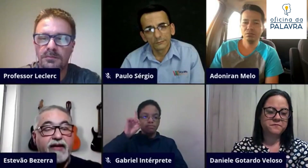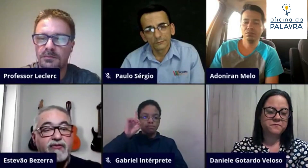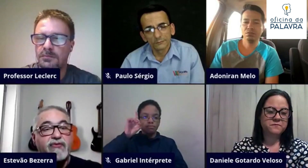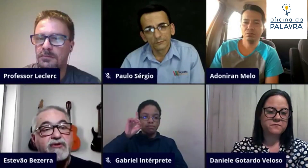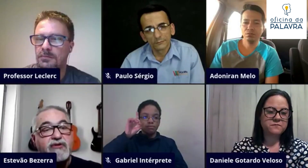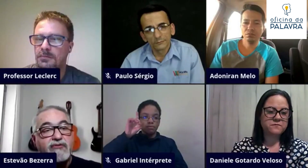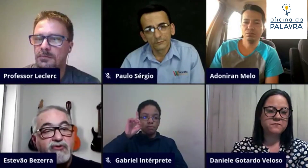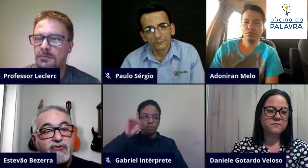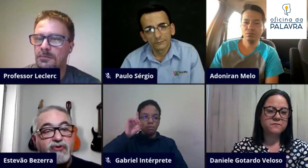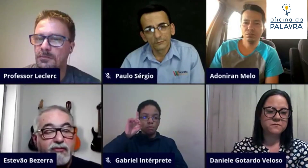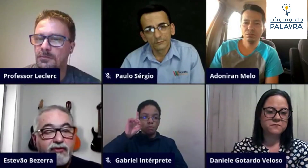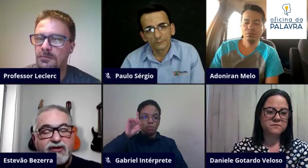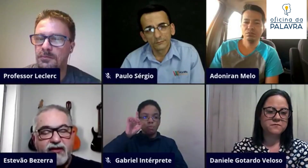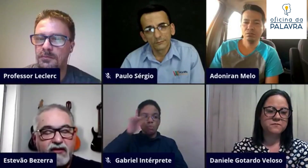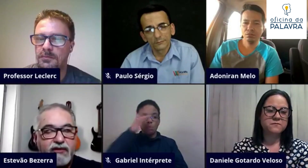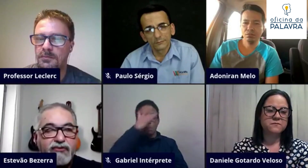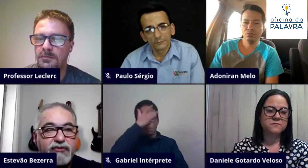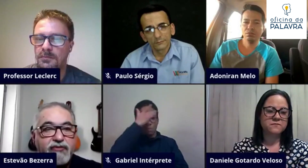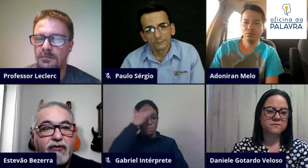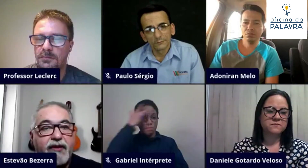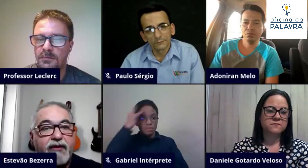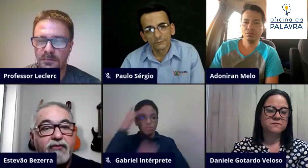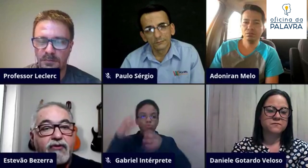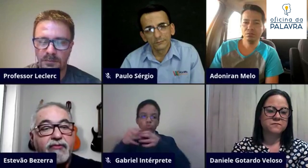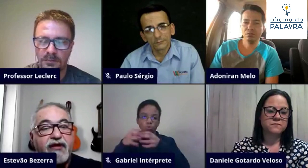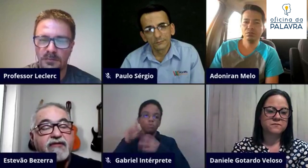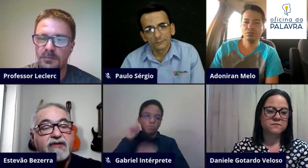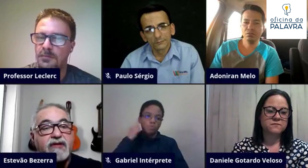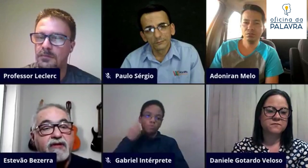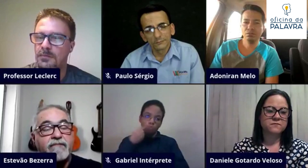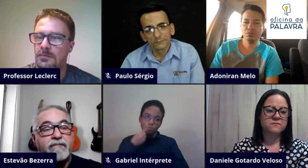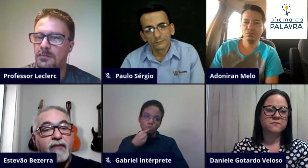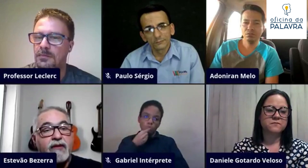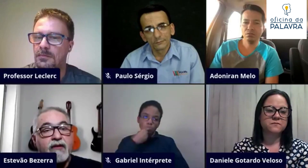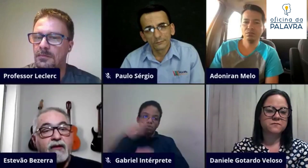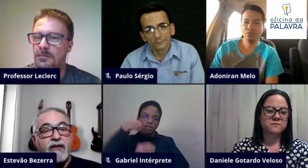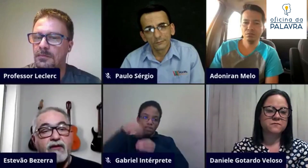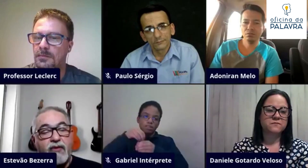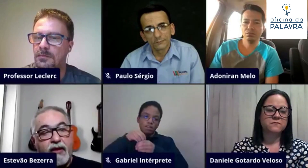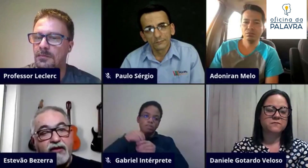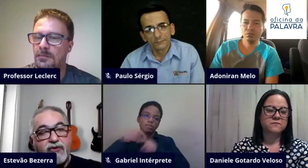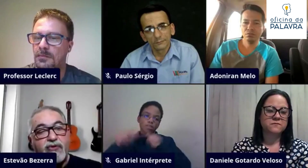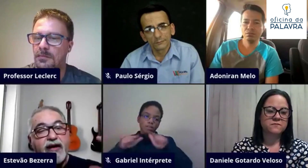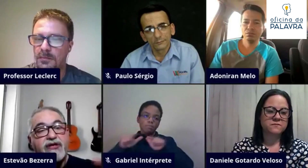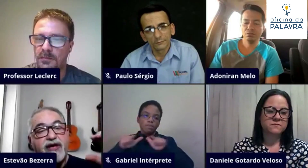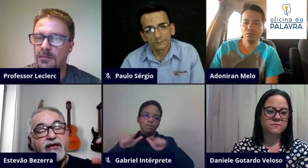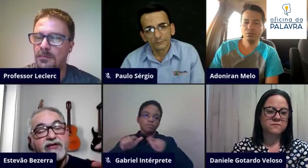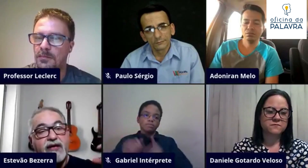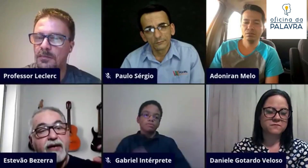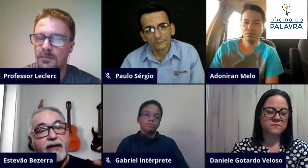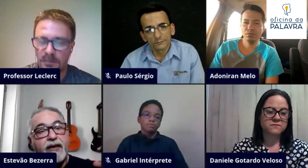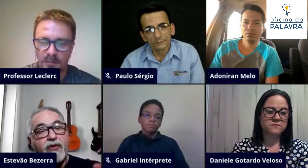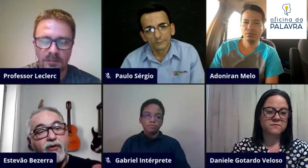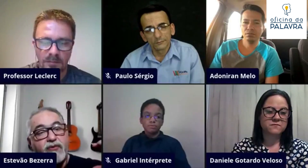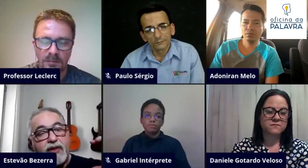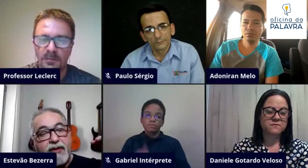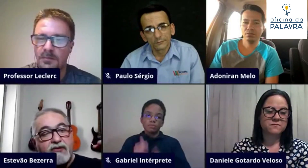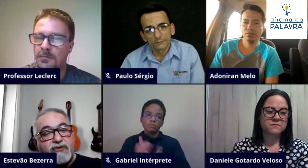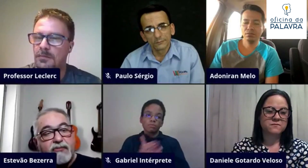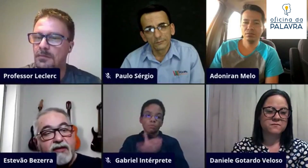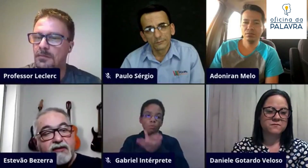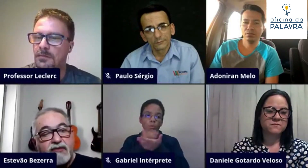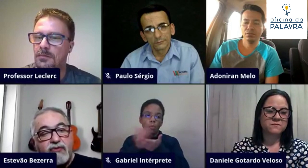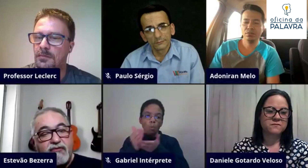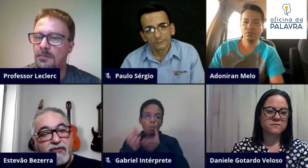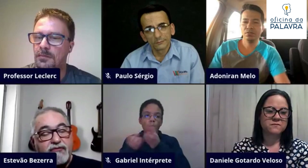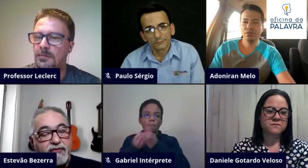quem trabalha tudo isso são surdos, como nós já entendemos que isso é o padrão e como deve ser, né? Então, a questão do engatear é isso, eu